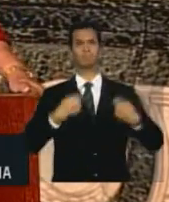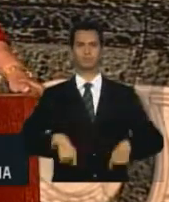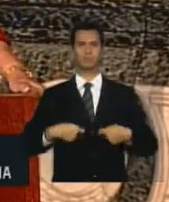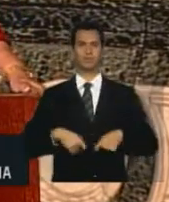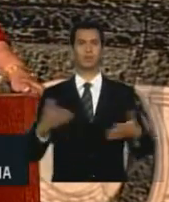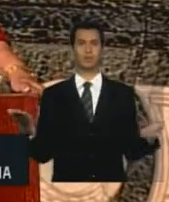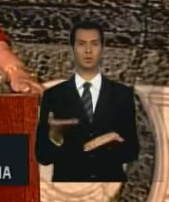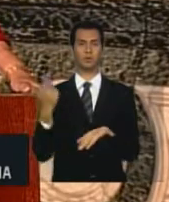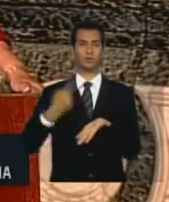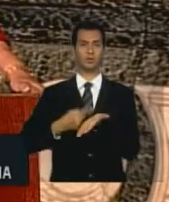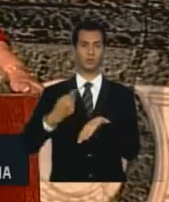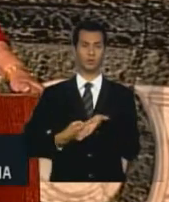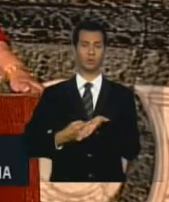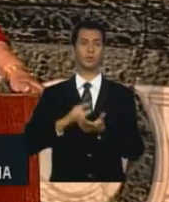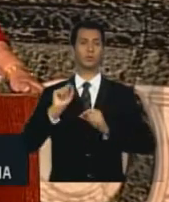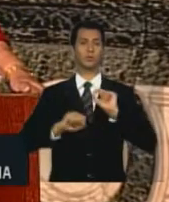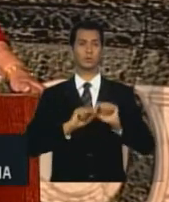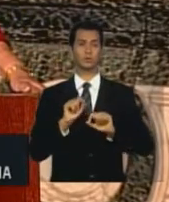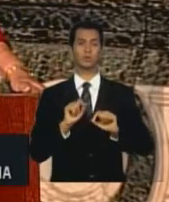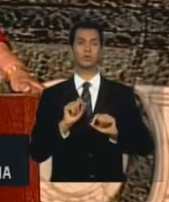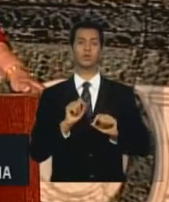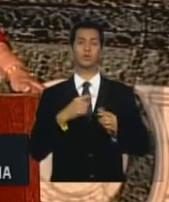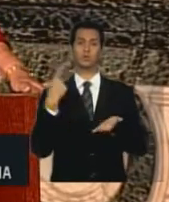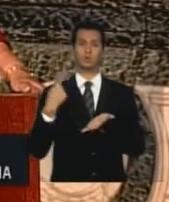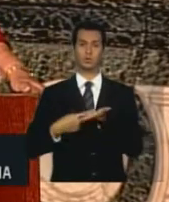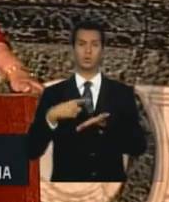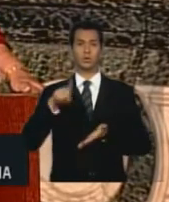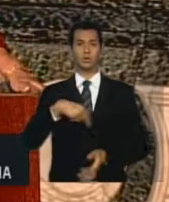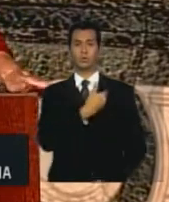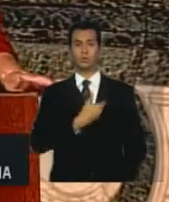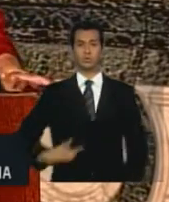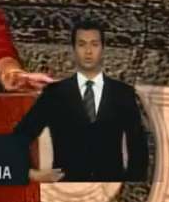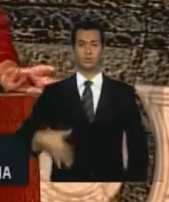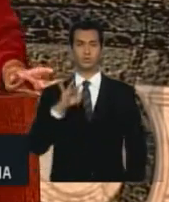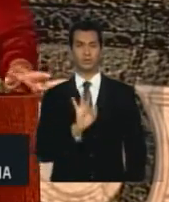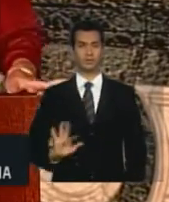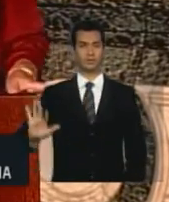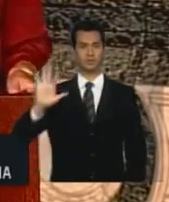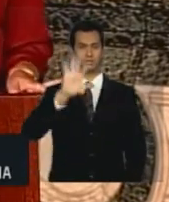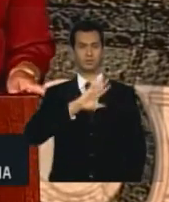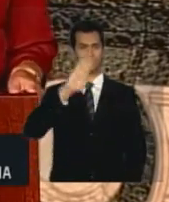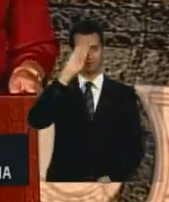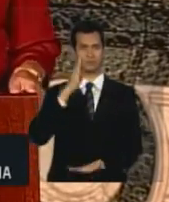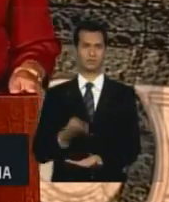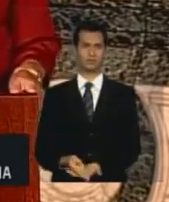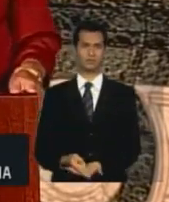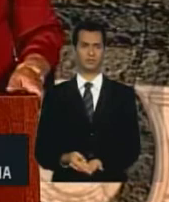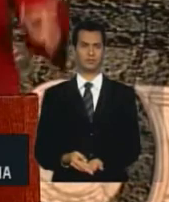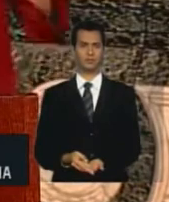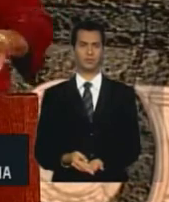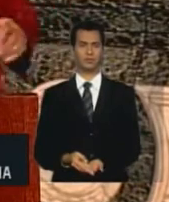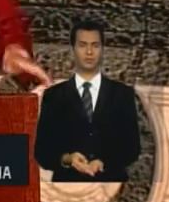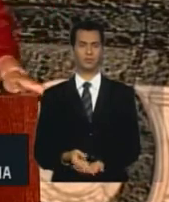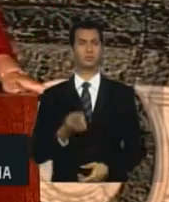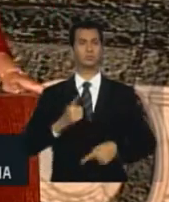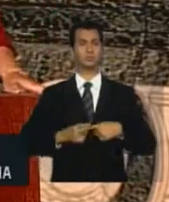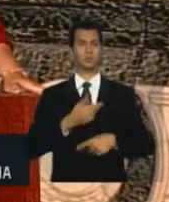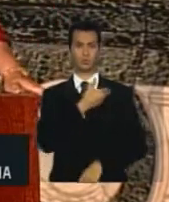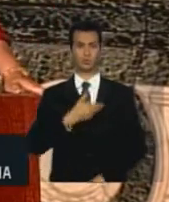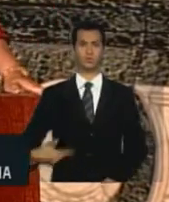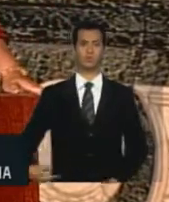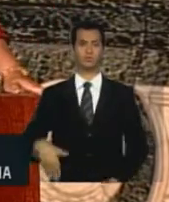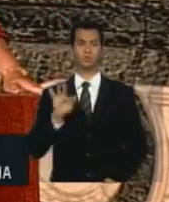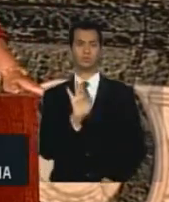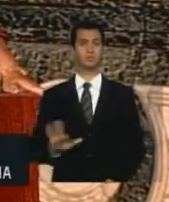acordo, ele representa com o reconhecimento do governo federal no momento em que o governo federal pode